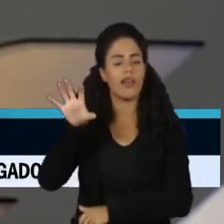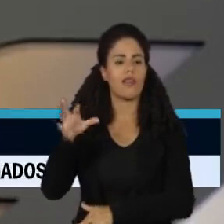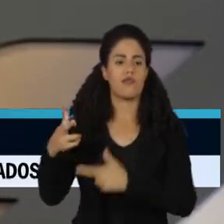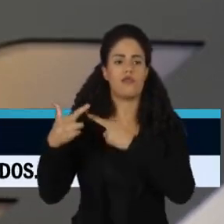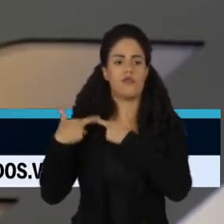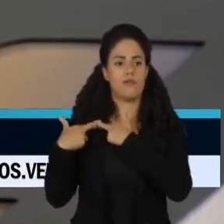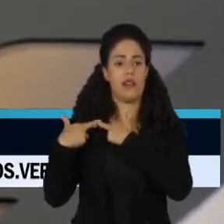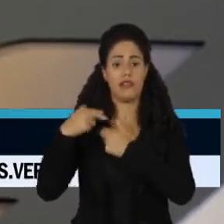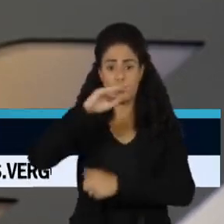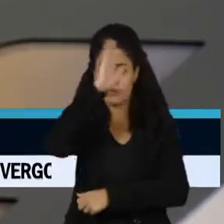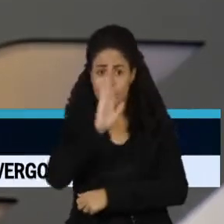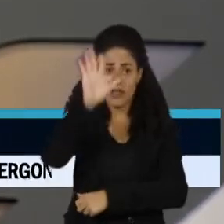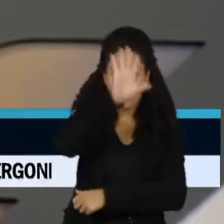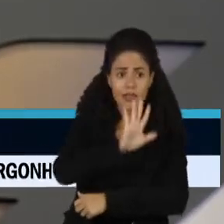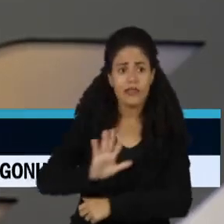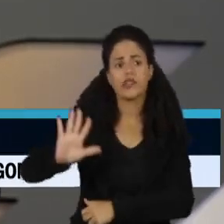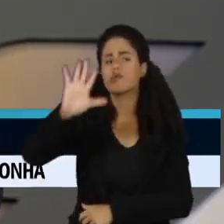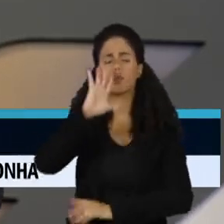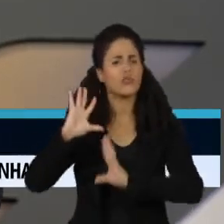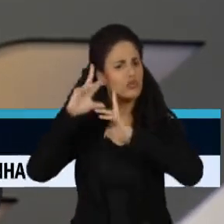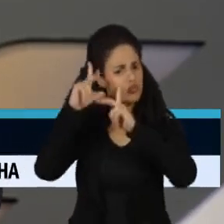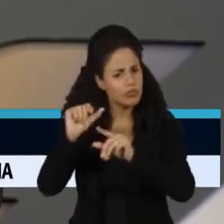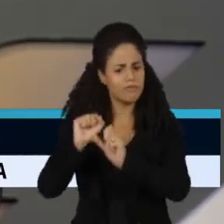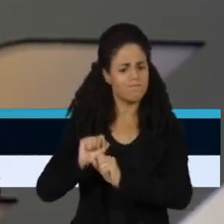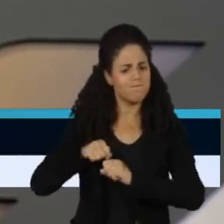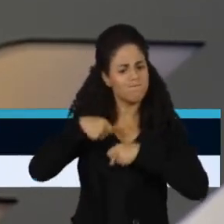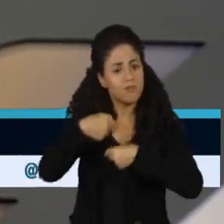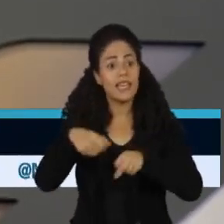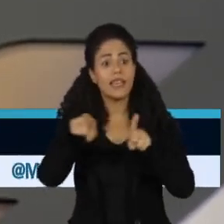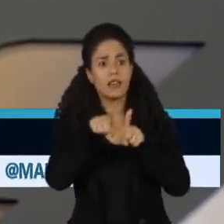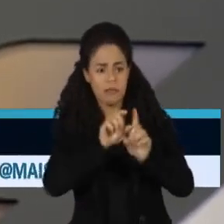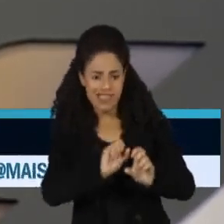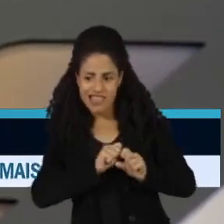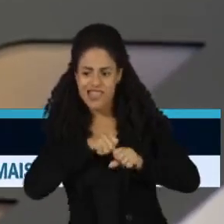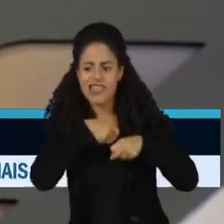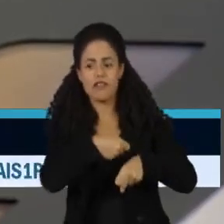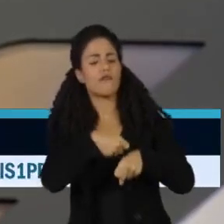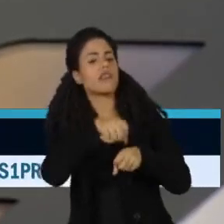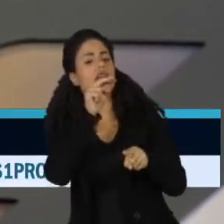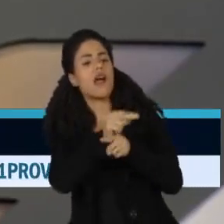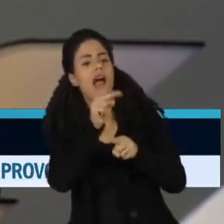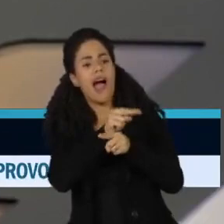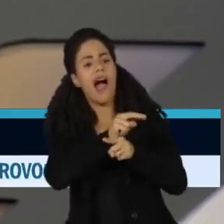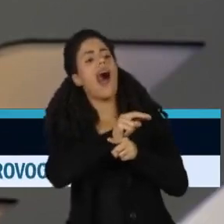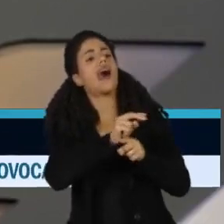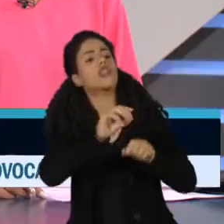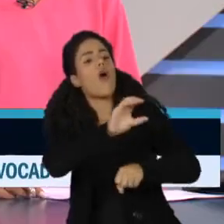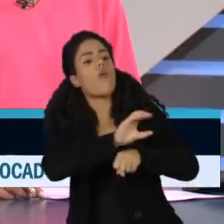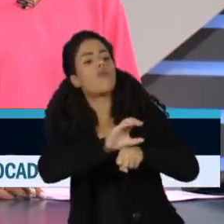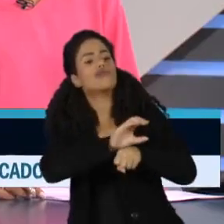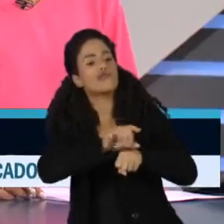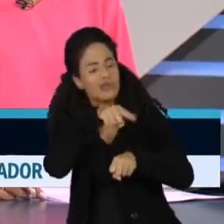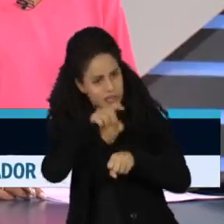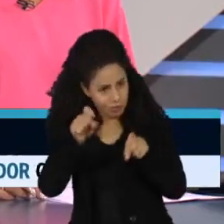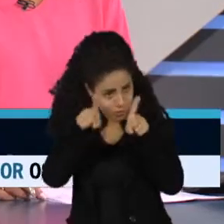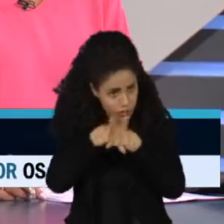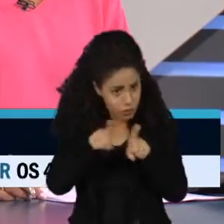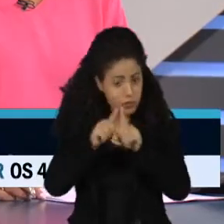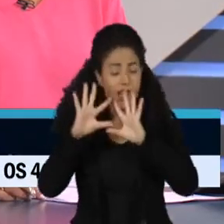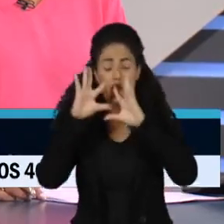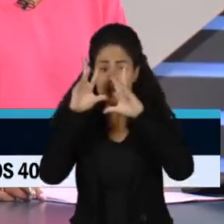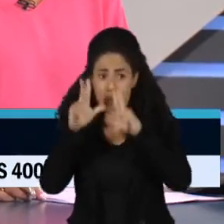tá aqui para defender o estado brasileiro e defender a constituição e não para fazer política né eles obviamente todos podem ter